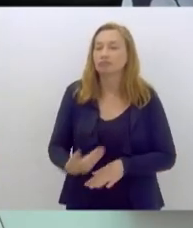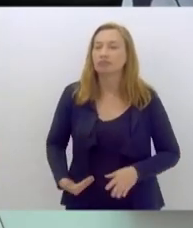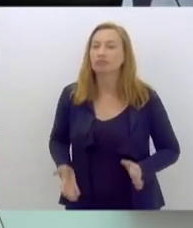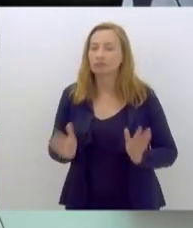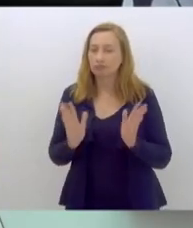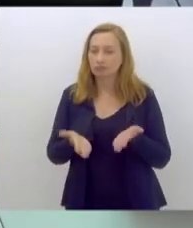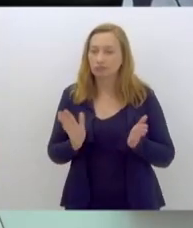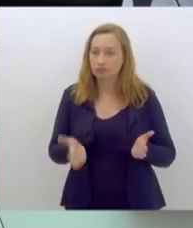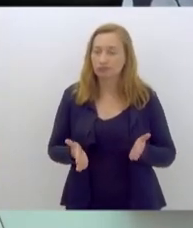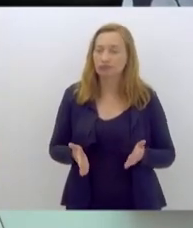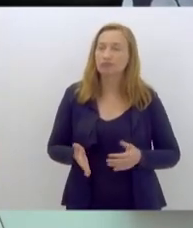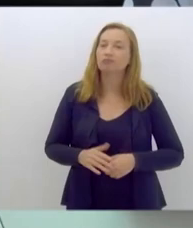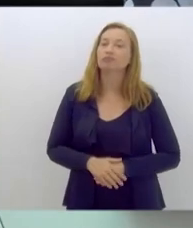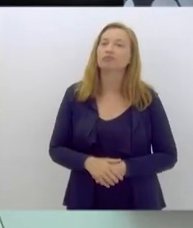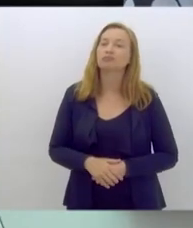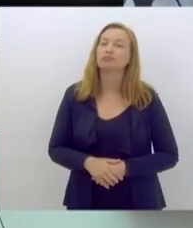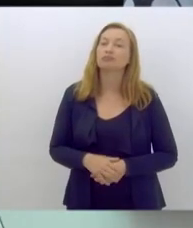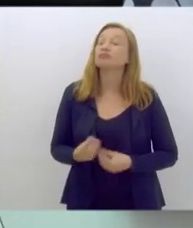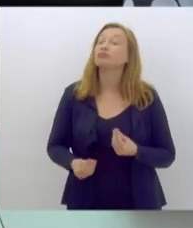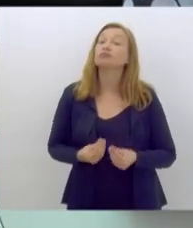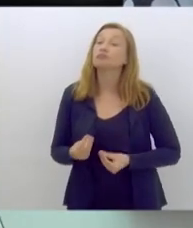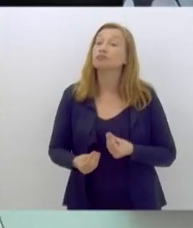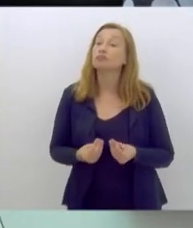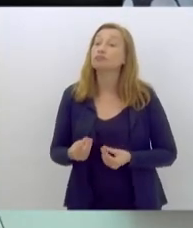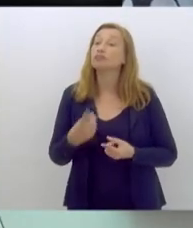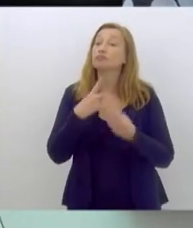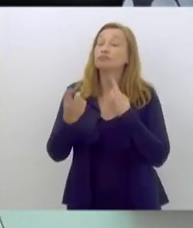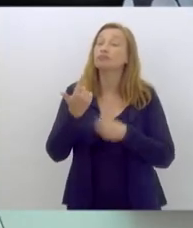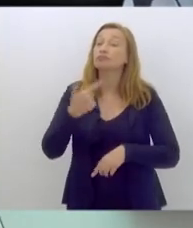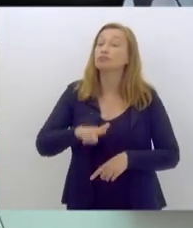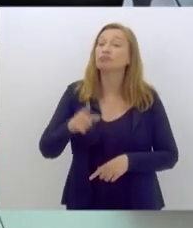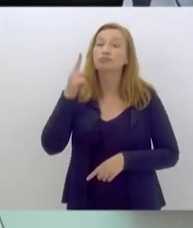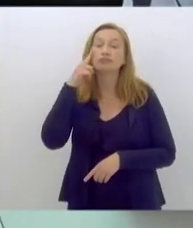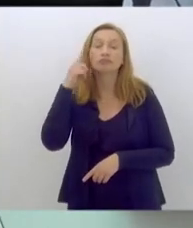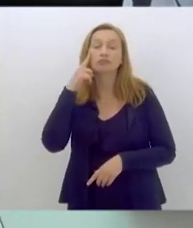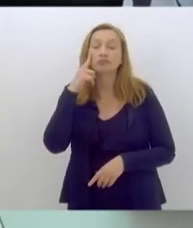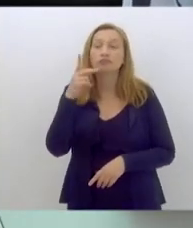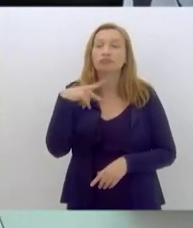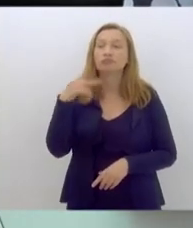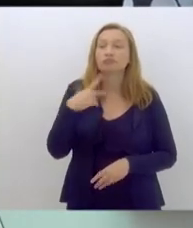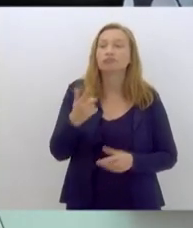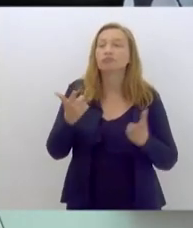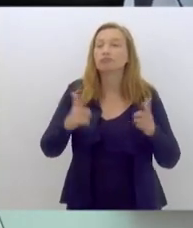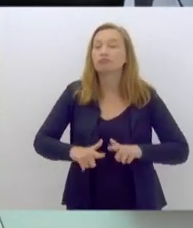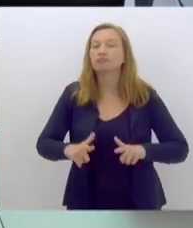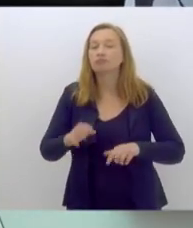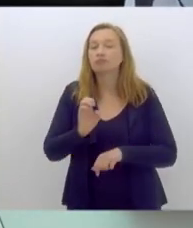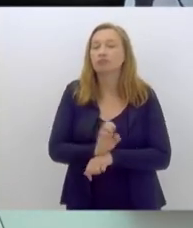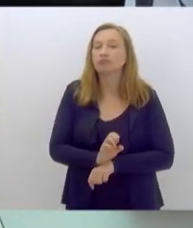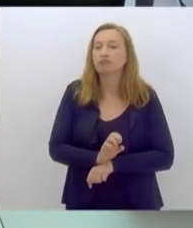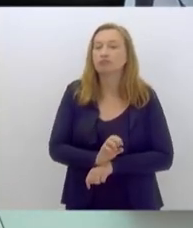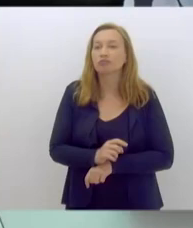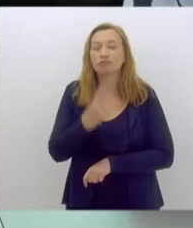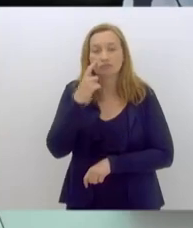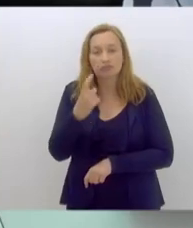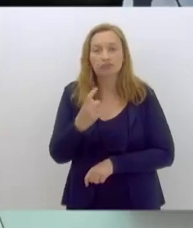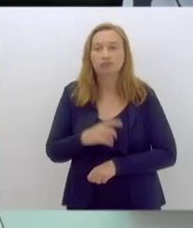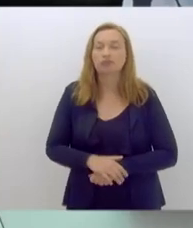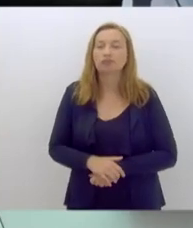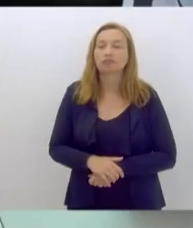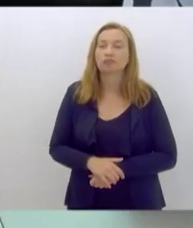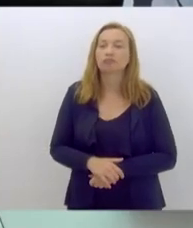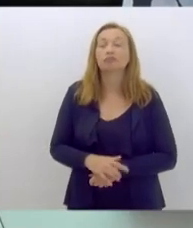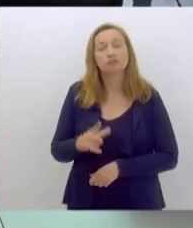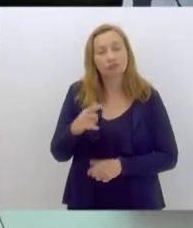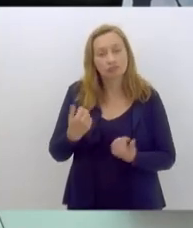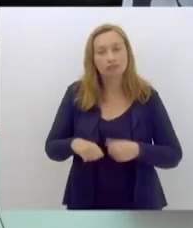tendo mandato pleno né como é que a gente pode discutir isso e pensar uma política onde o estado definir que ele tem que estar e tem que ter